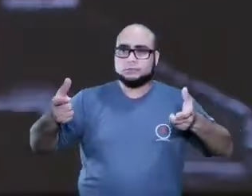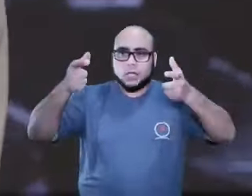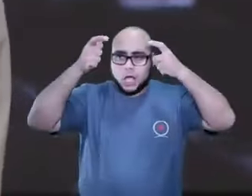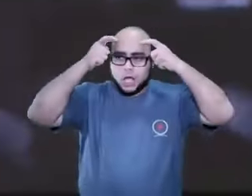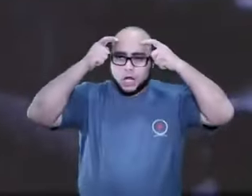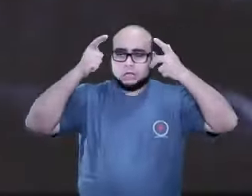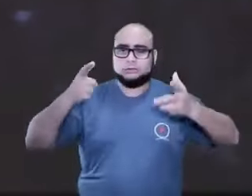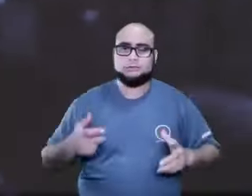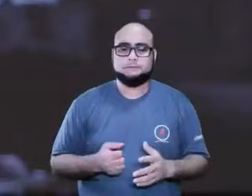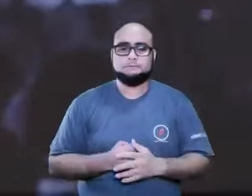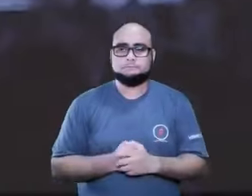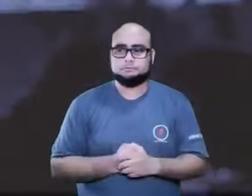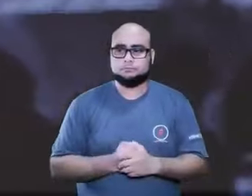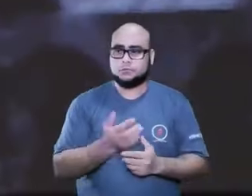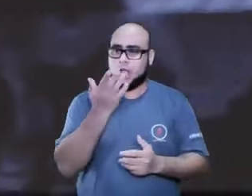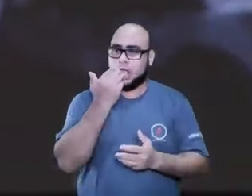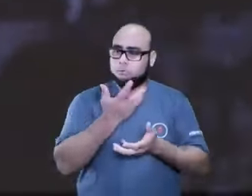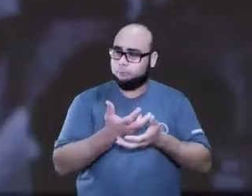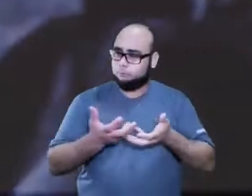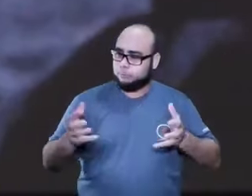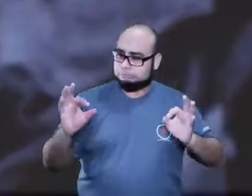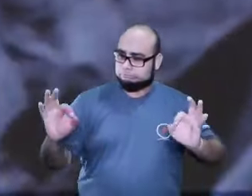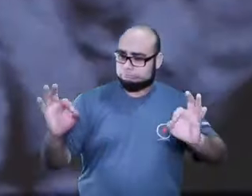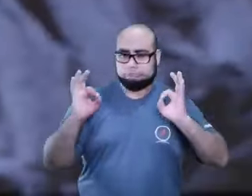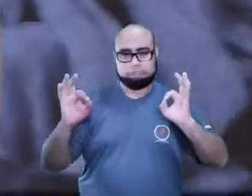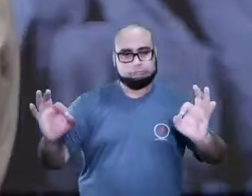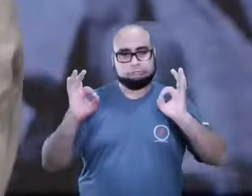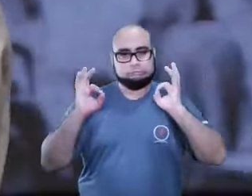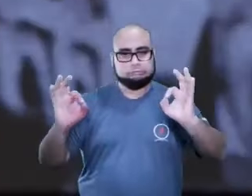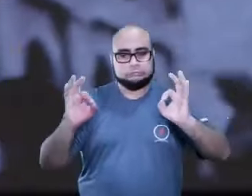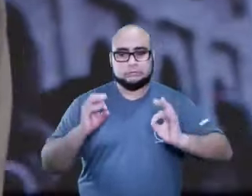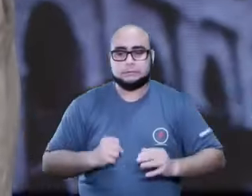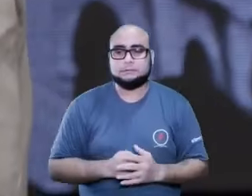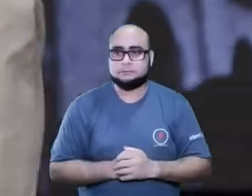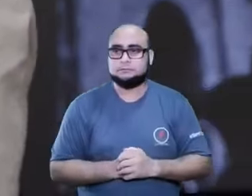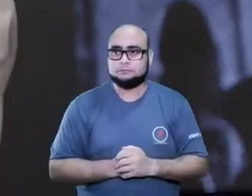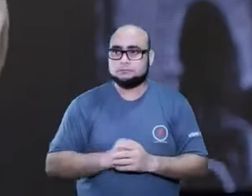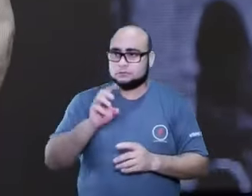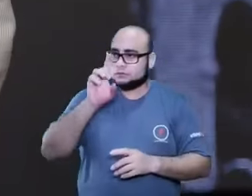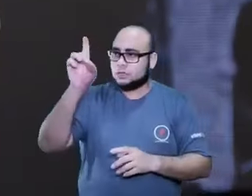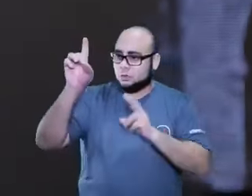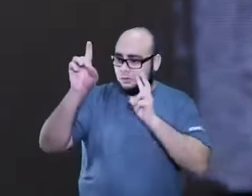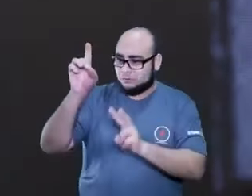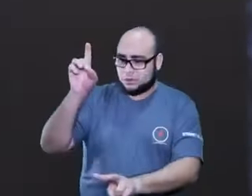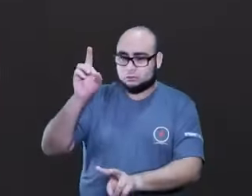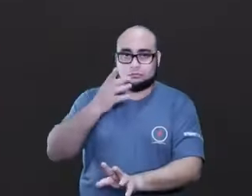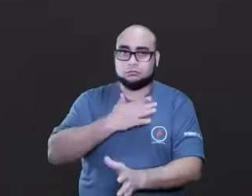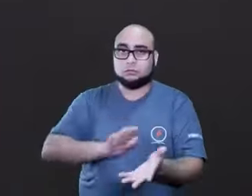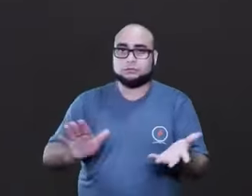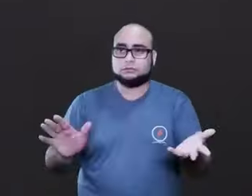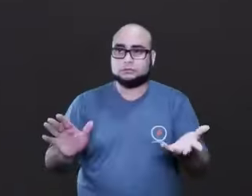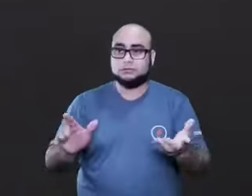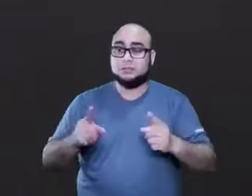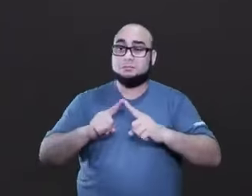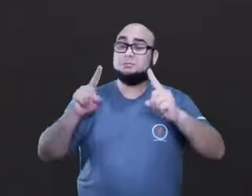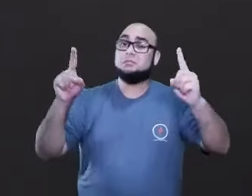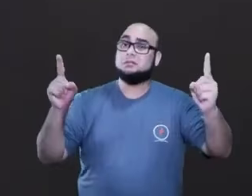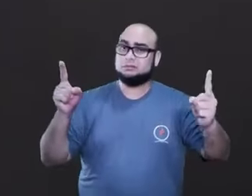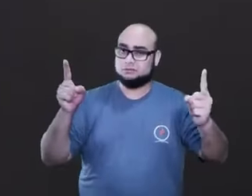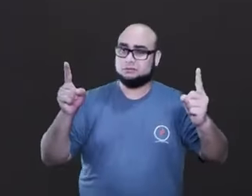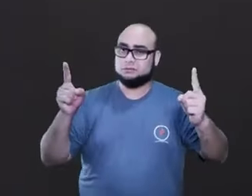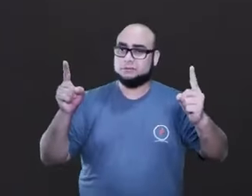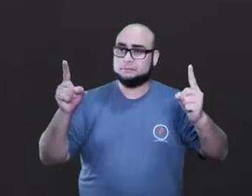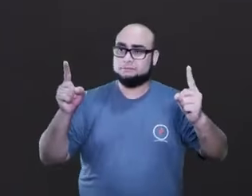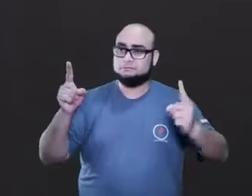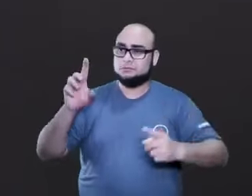O banquete de Belsazar, embora não receba a aprovação de Deus, até então, nenhuma ação de